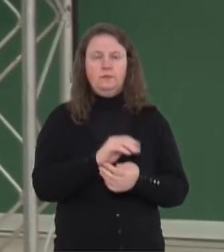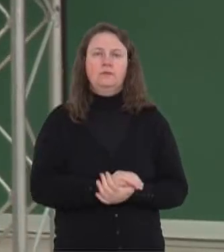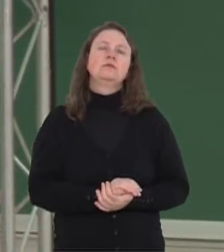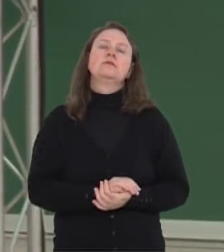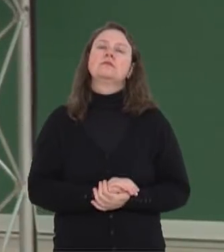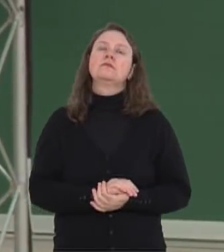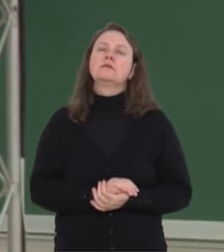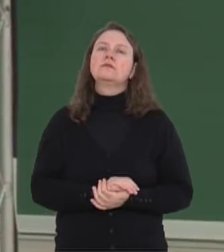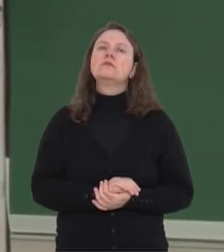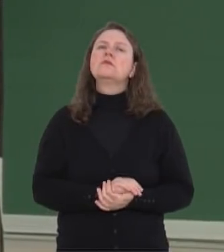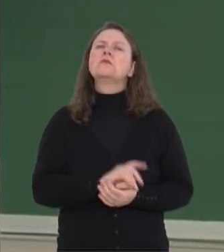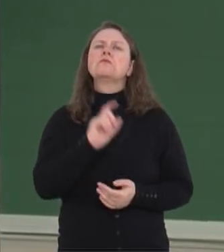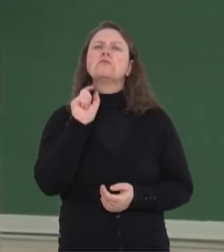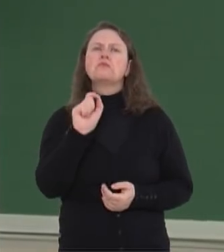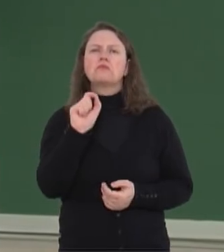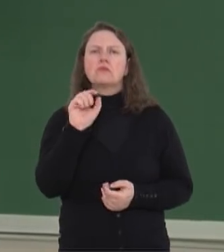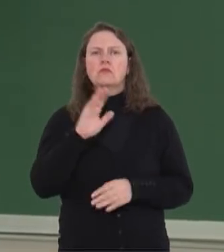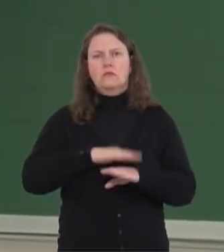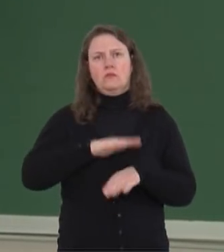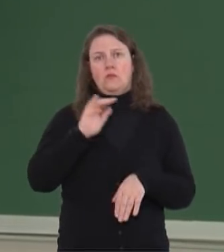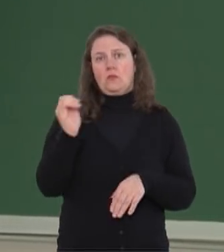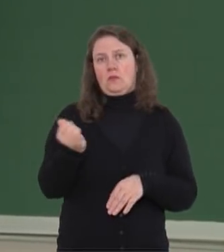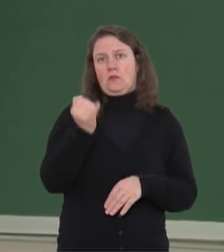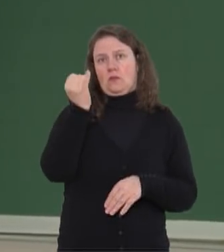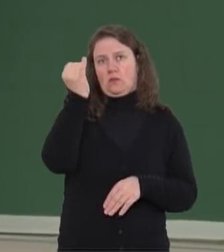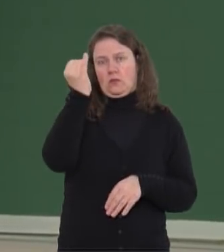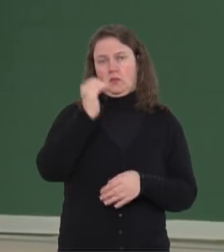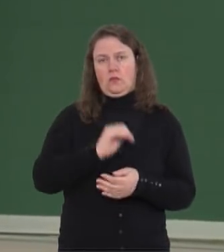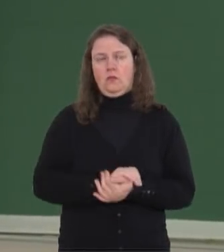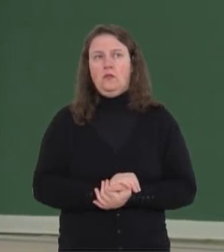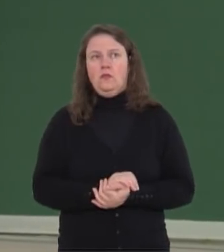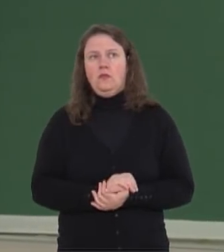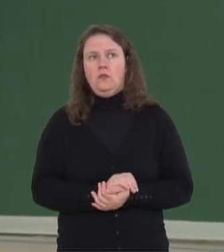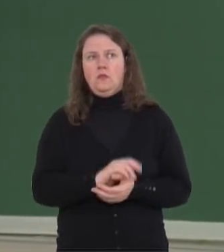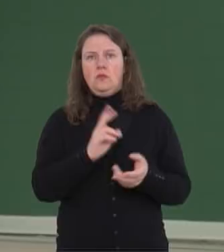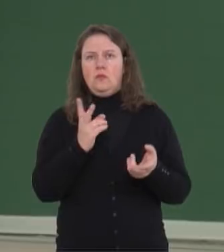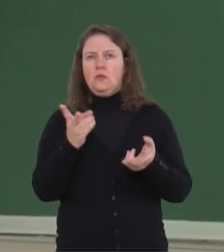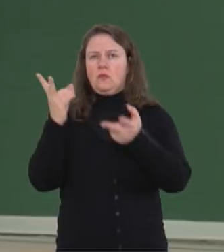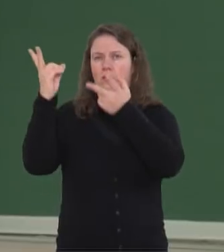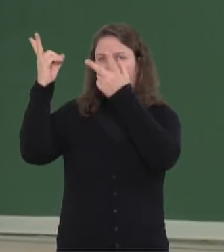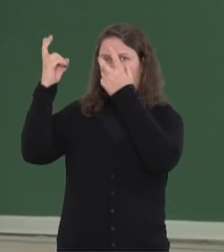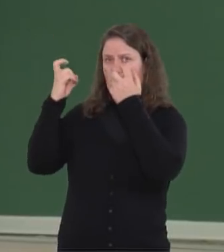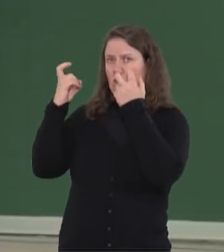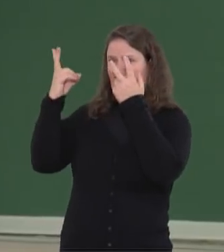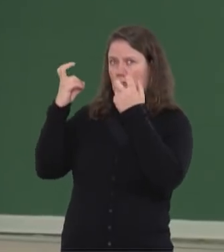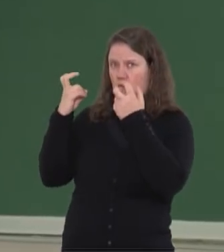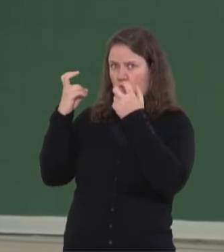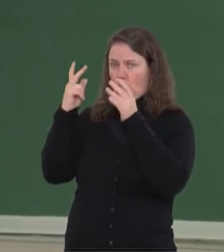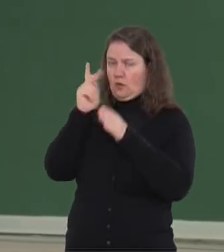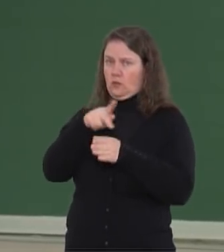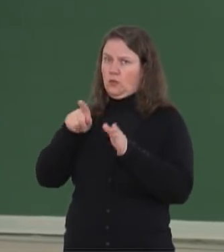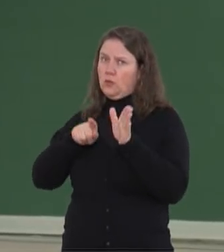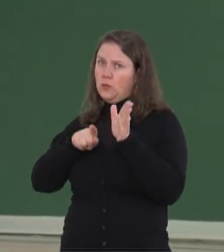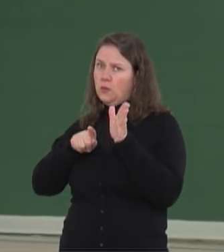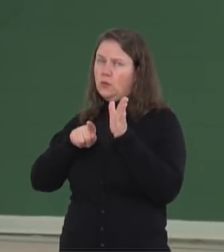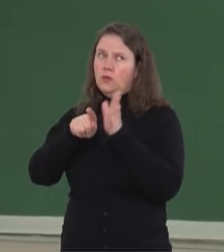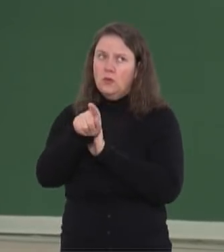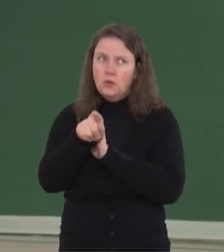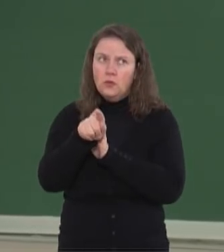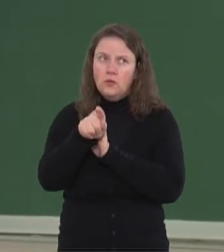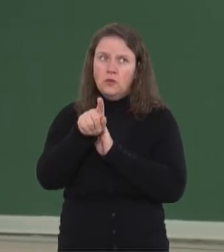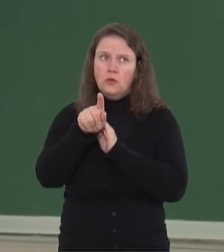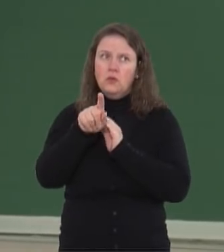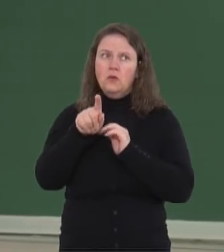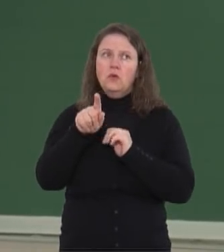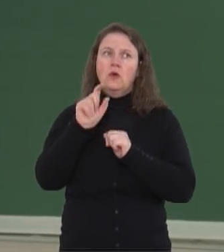origem. O que é importante aqui? Olha só, a teacher fez a pergunta, your